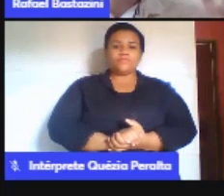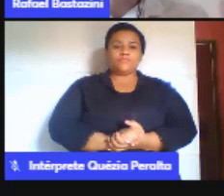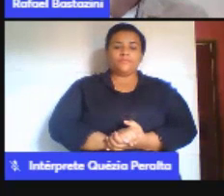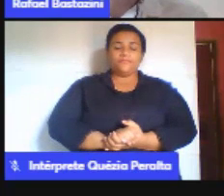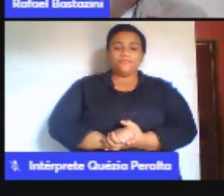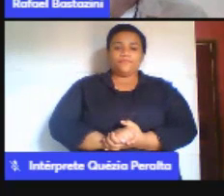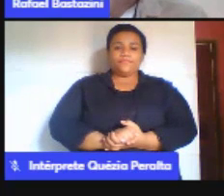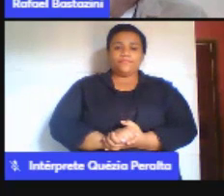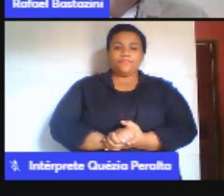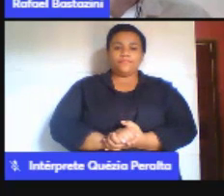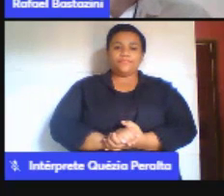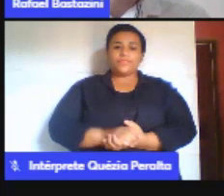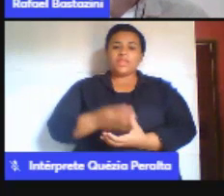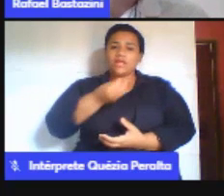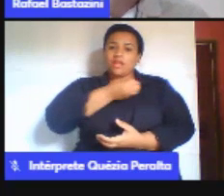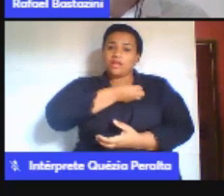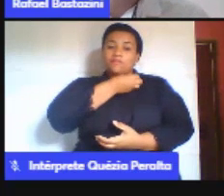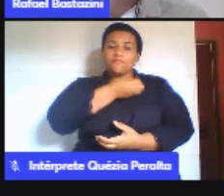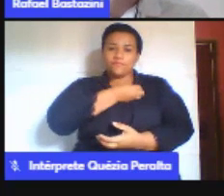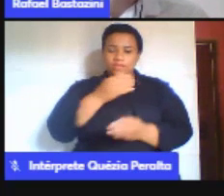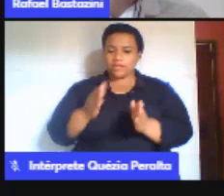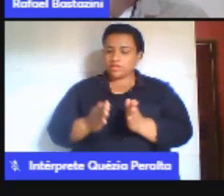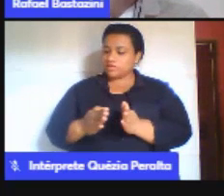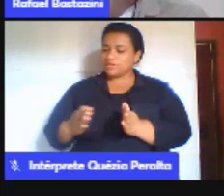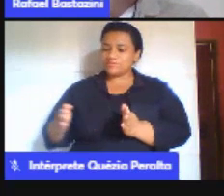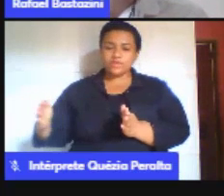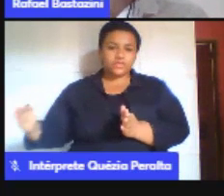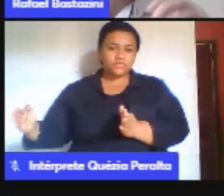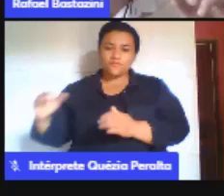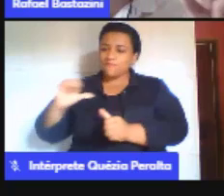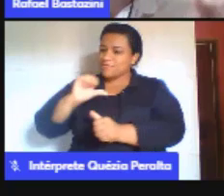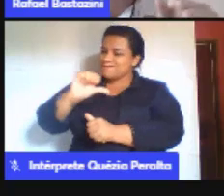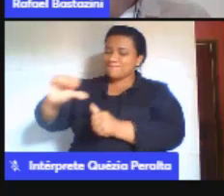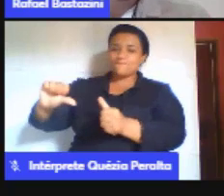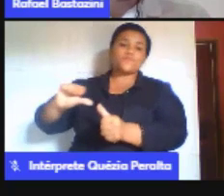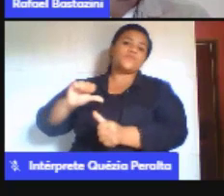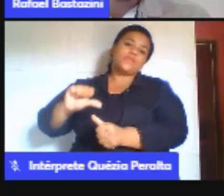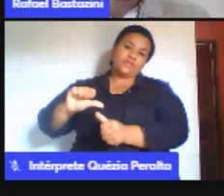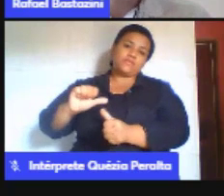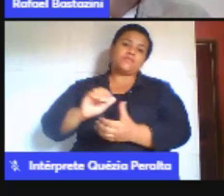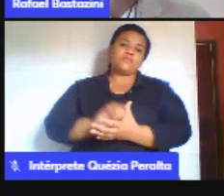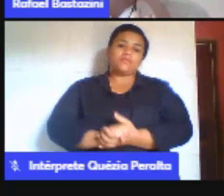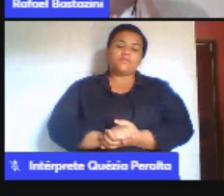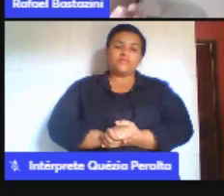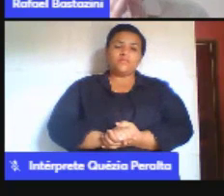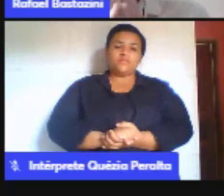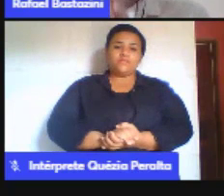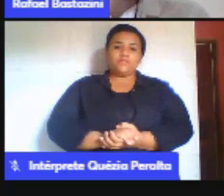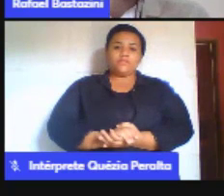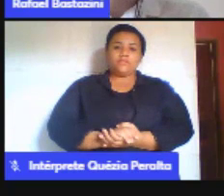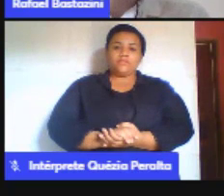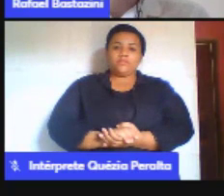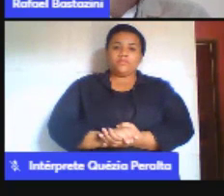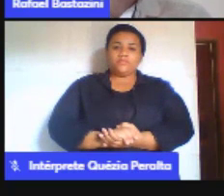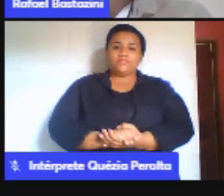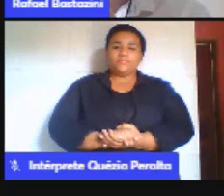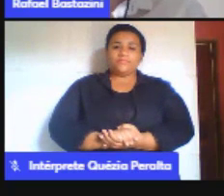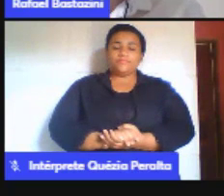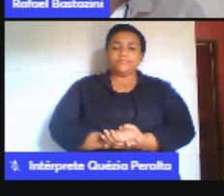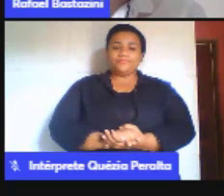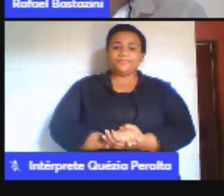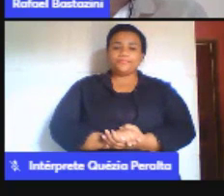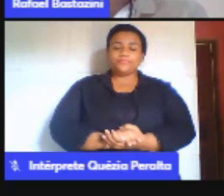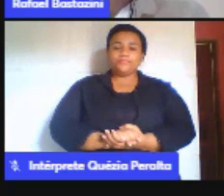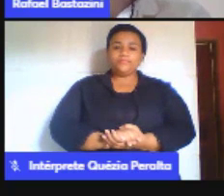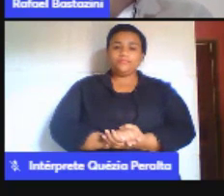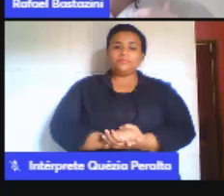a vida cotidiana no período, ela foi radicalmente transformada. Então, a escala analítica parte do sujeito,